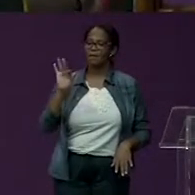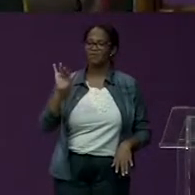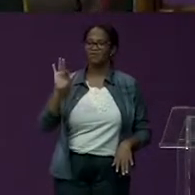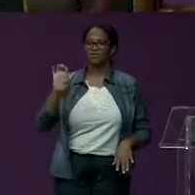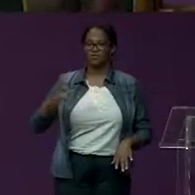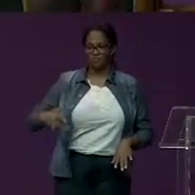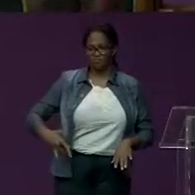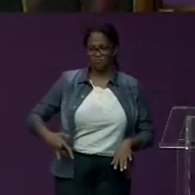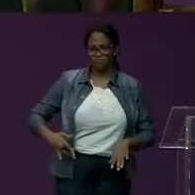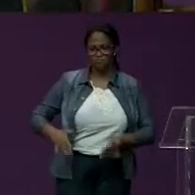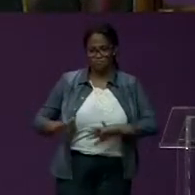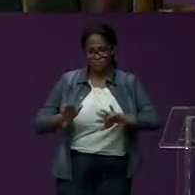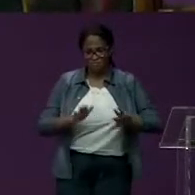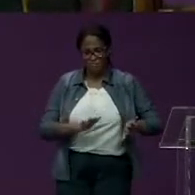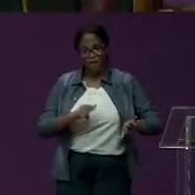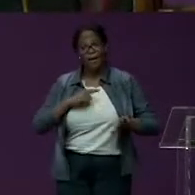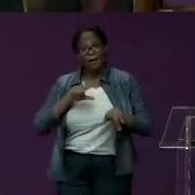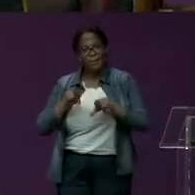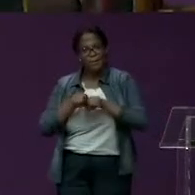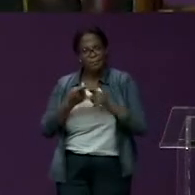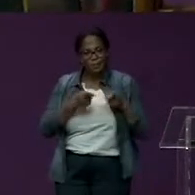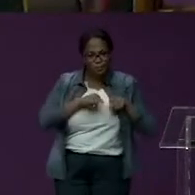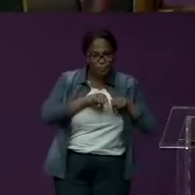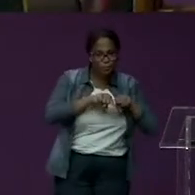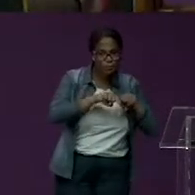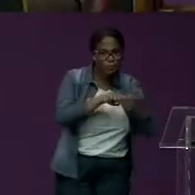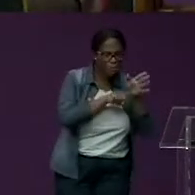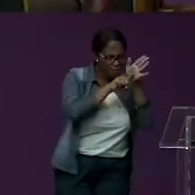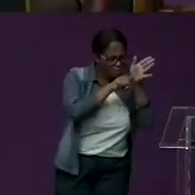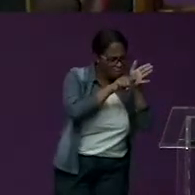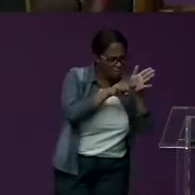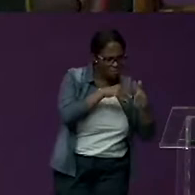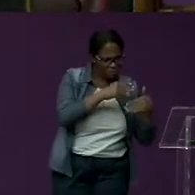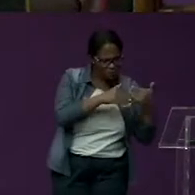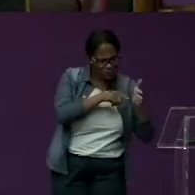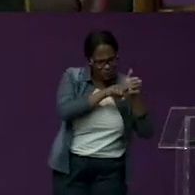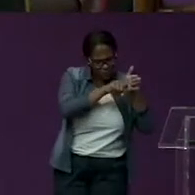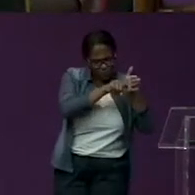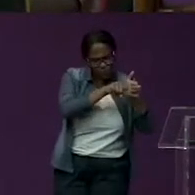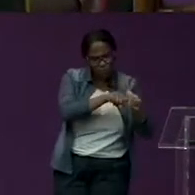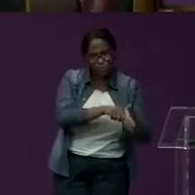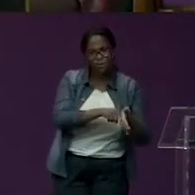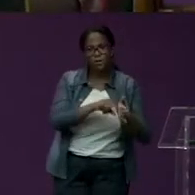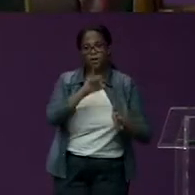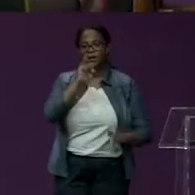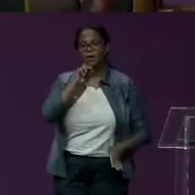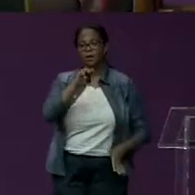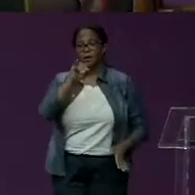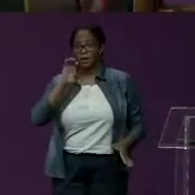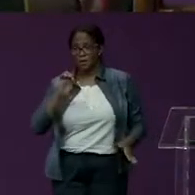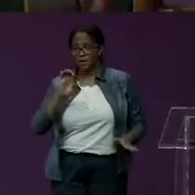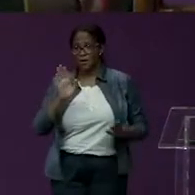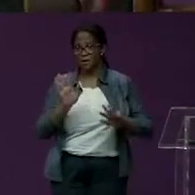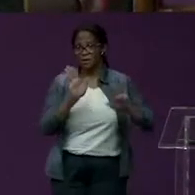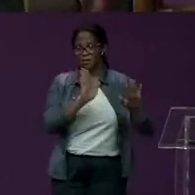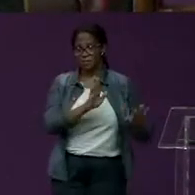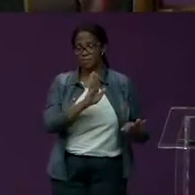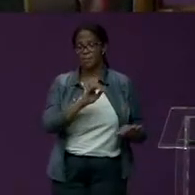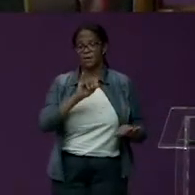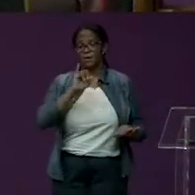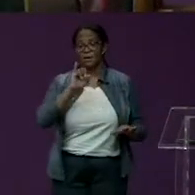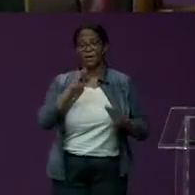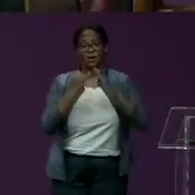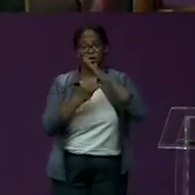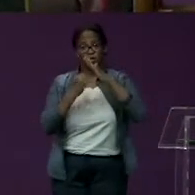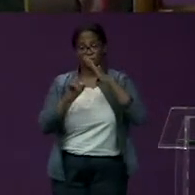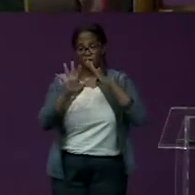a partir do desenvolvimento de pesquisa, né, realizado no INI, no Instituto Nacional de Infectologia,